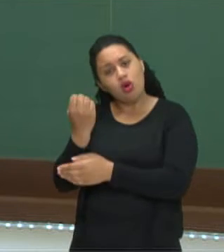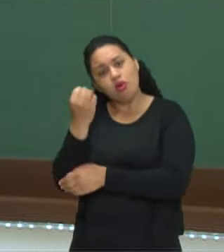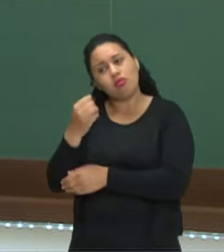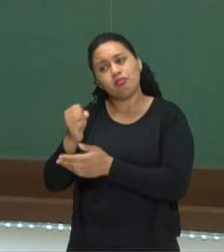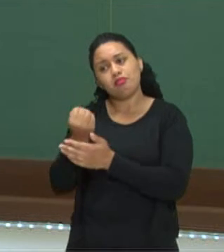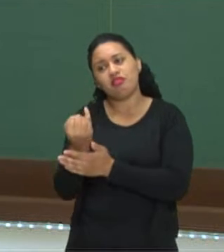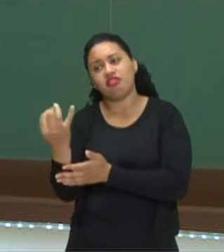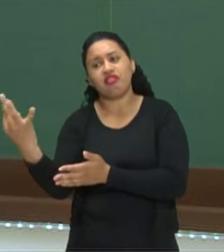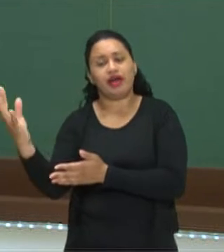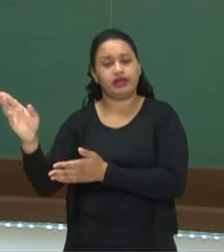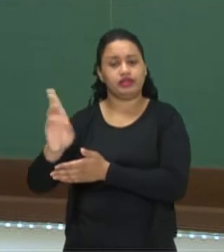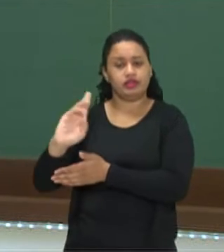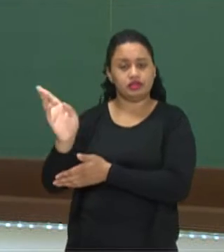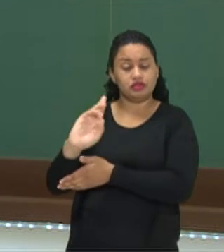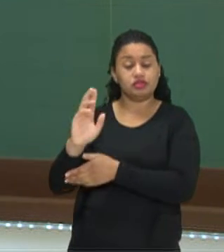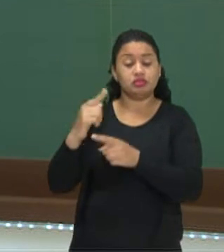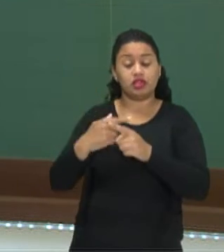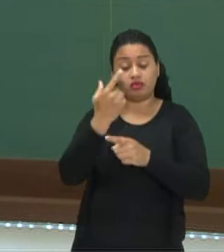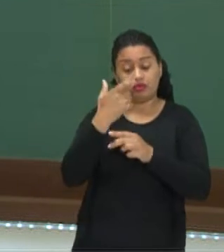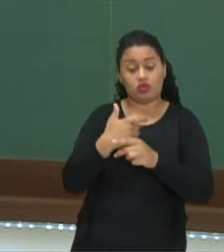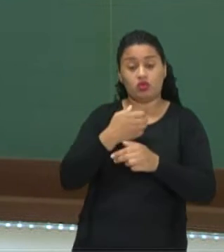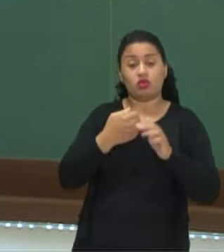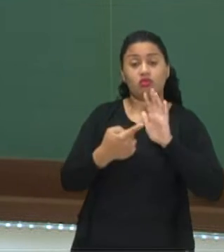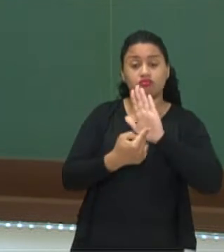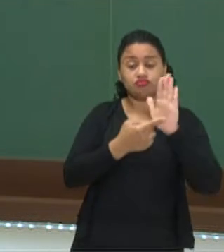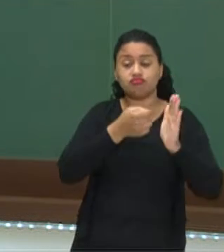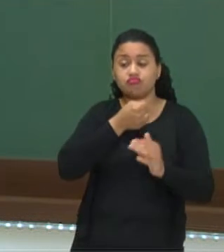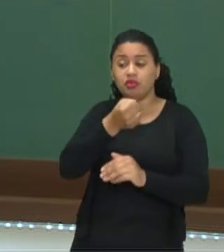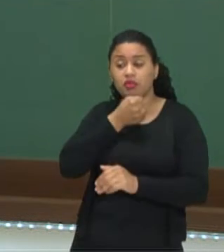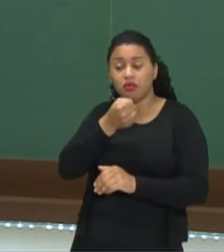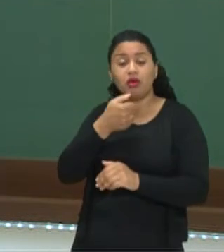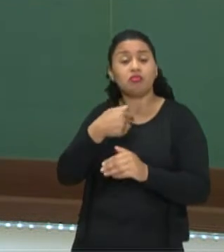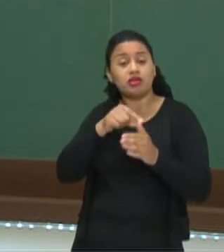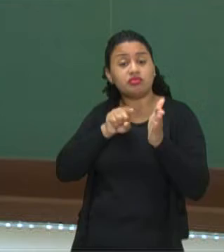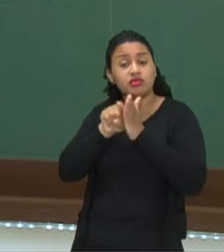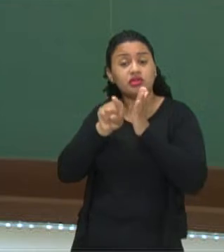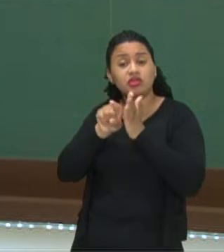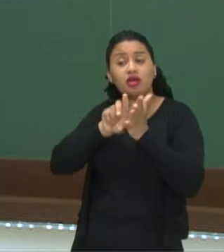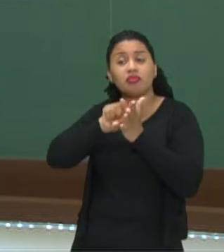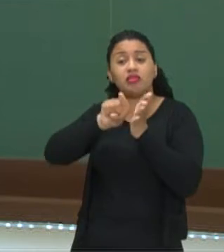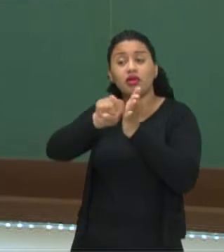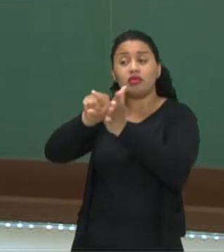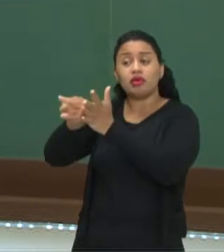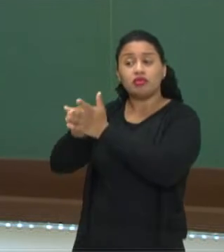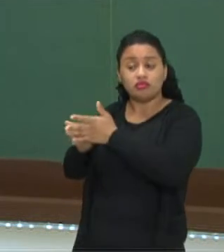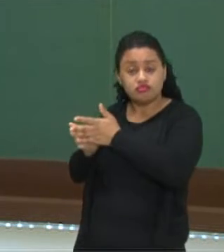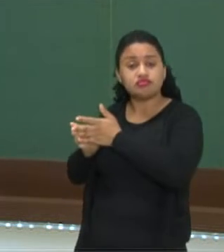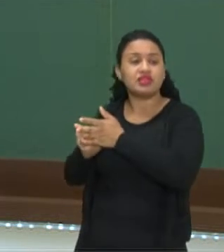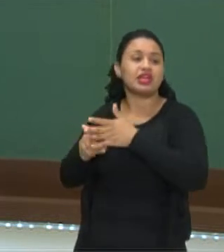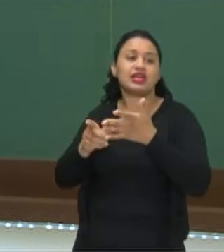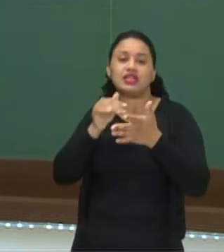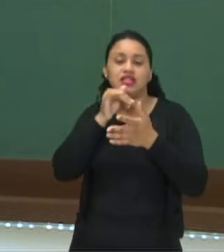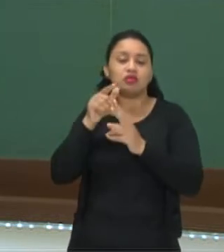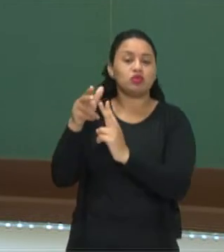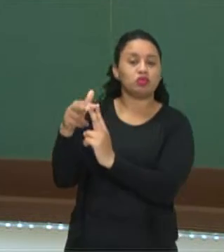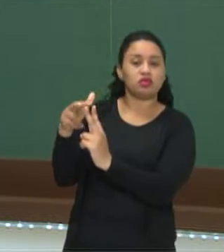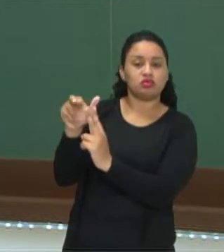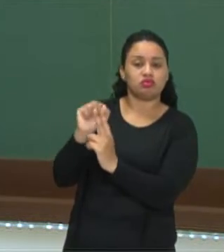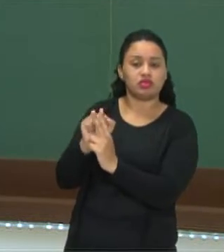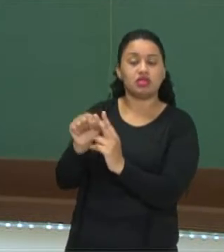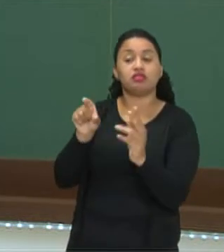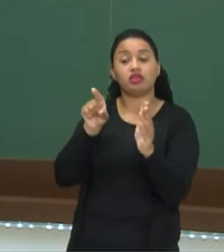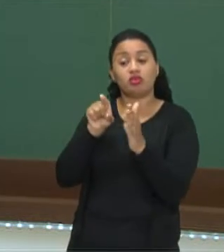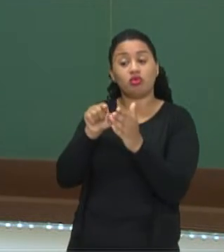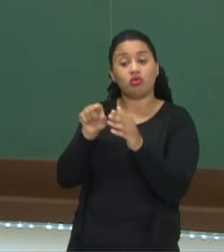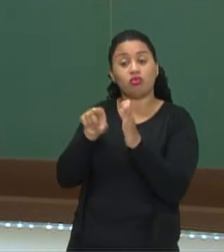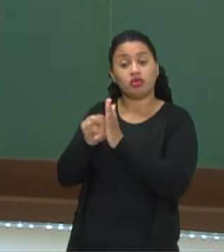porque o apresentador ele pode entrevistar mais de uma pessoa ao mesmo tempo. De repente, se a gente for falar de uma dupla, ele vai entrevistar